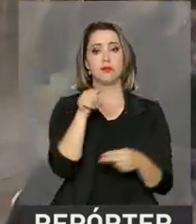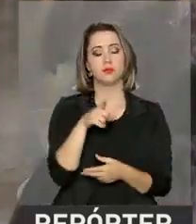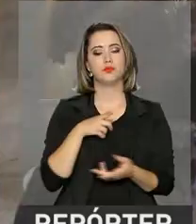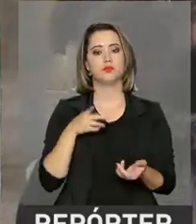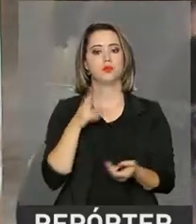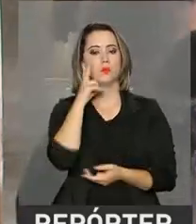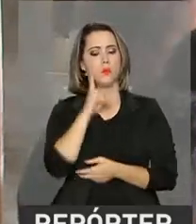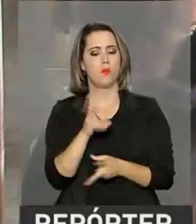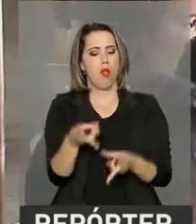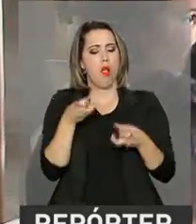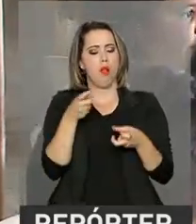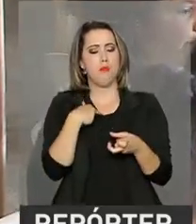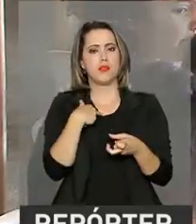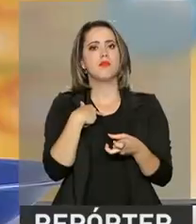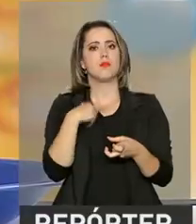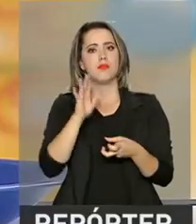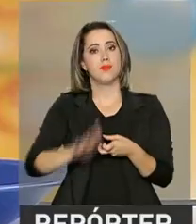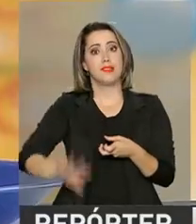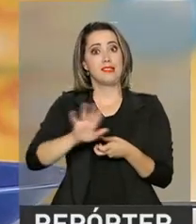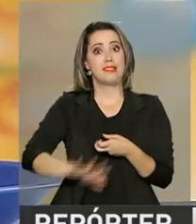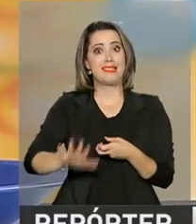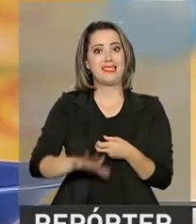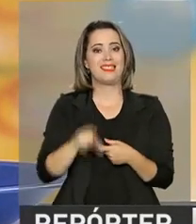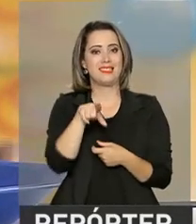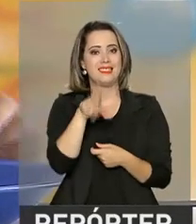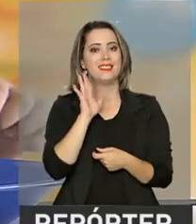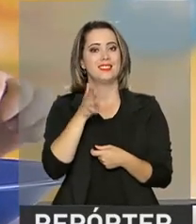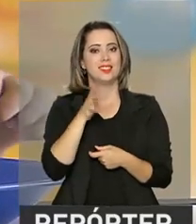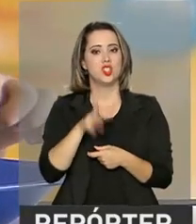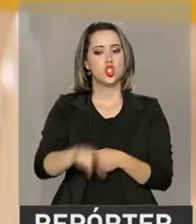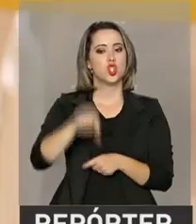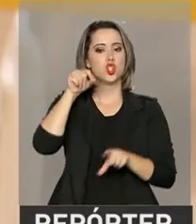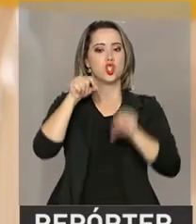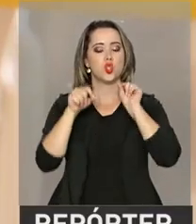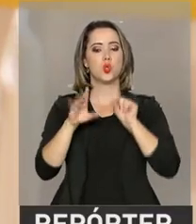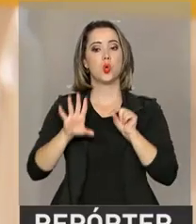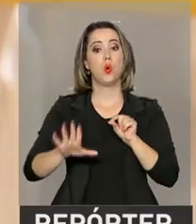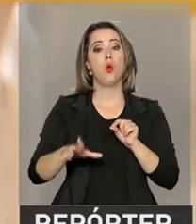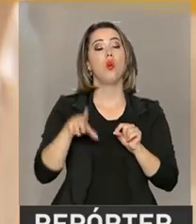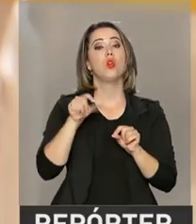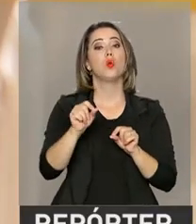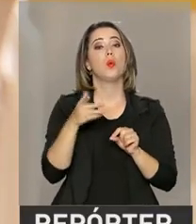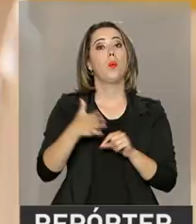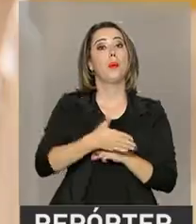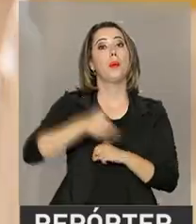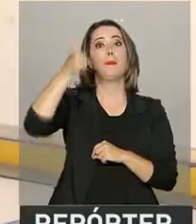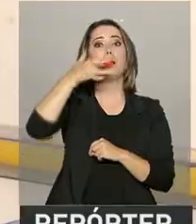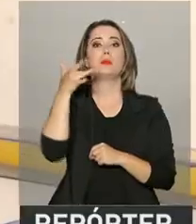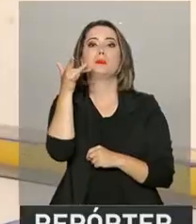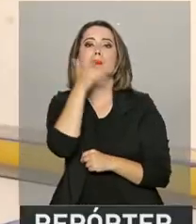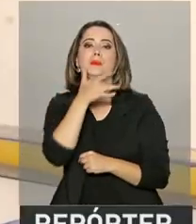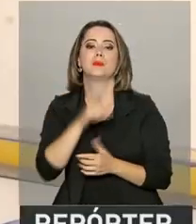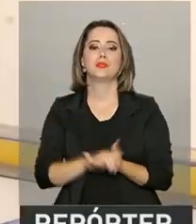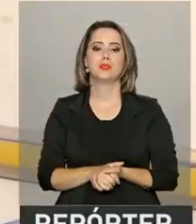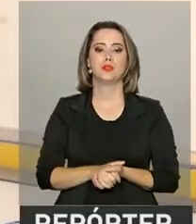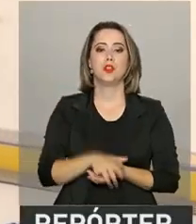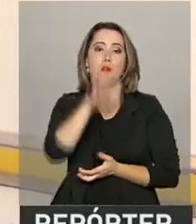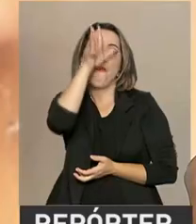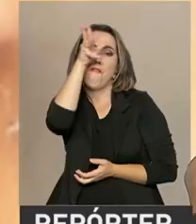passa despercebido pelos alunos. Os pequenos já elegeram até os pratos favoritos.